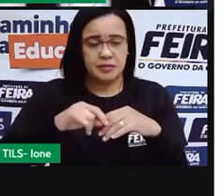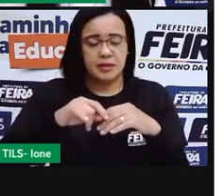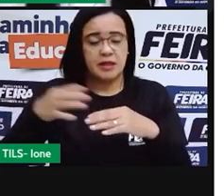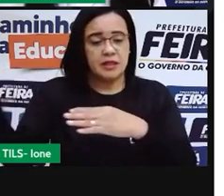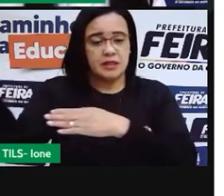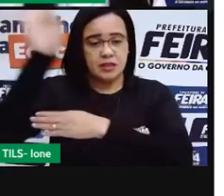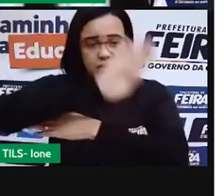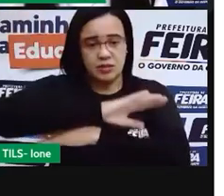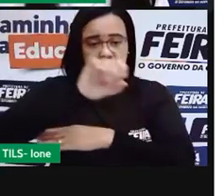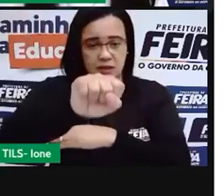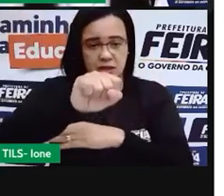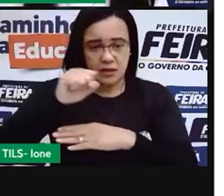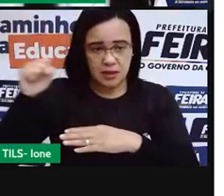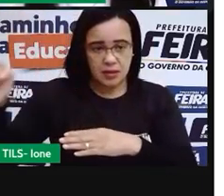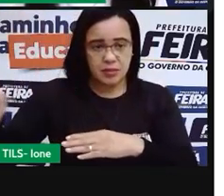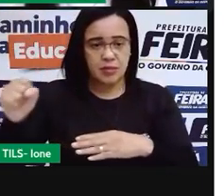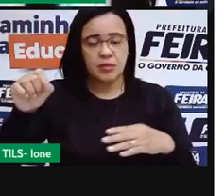retangular.